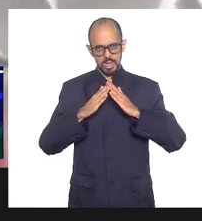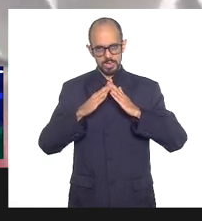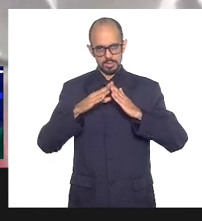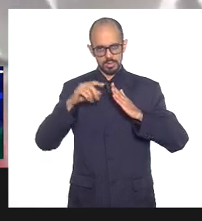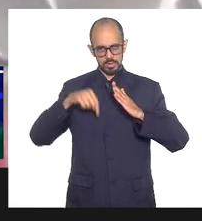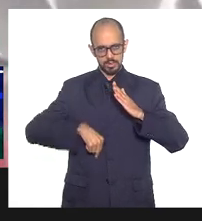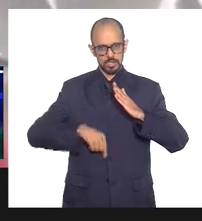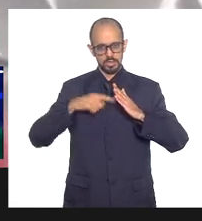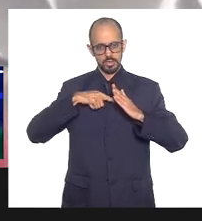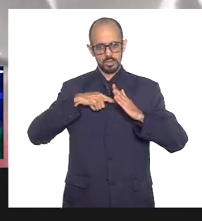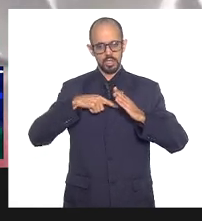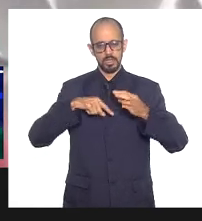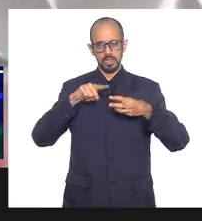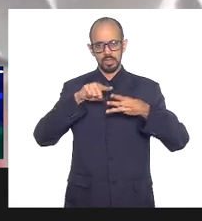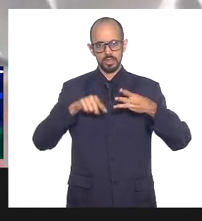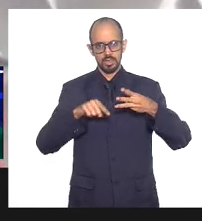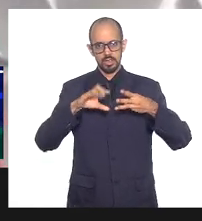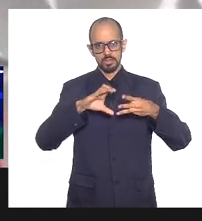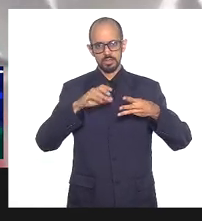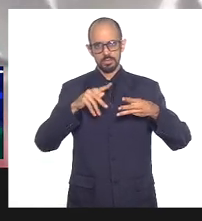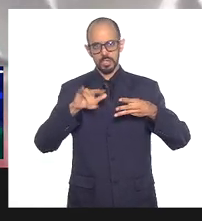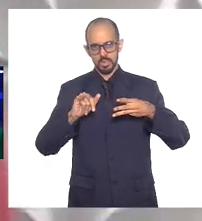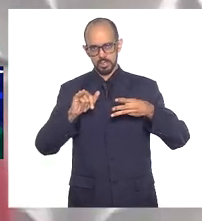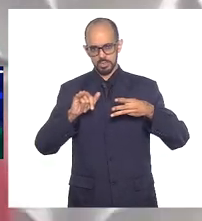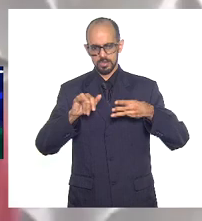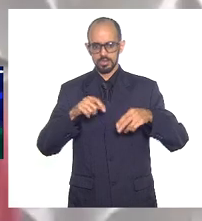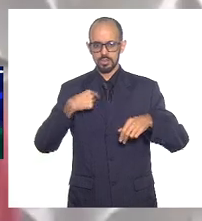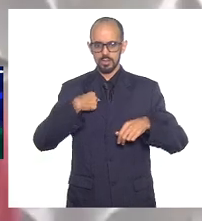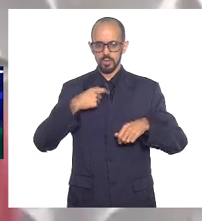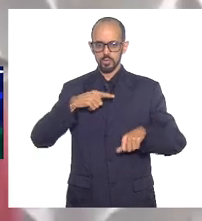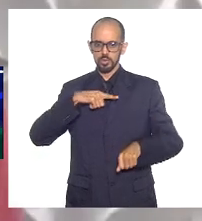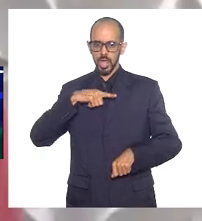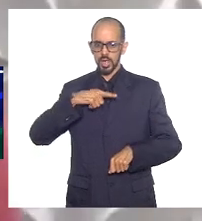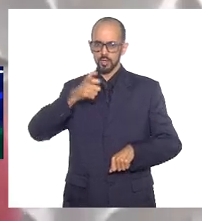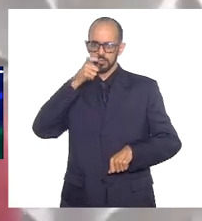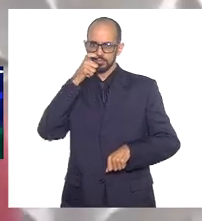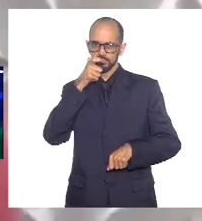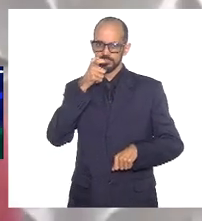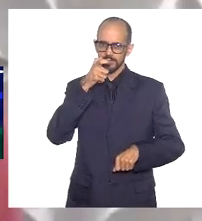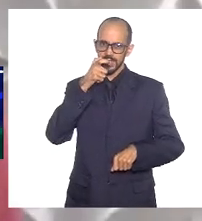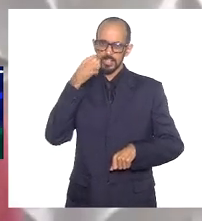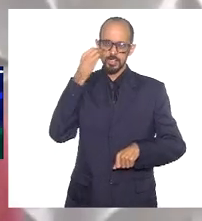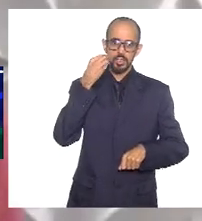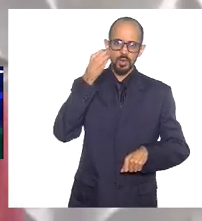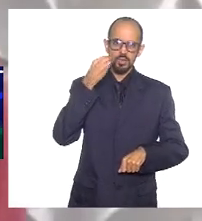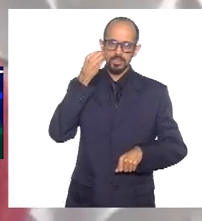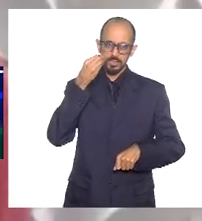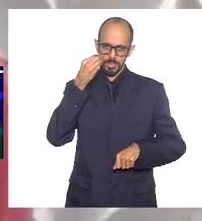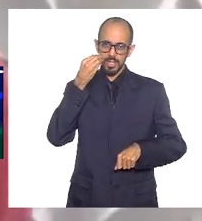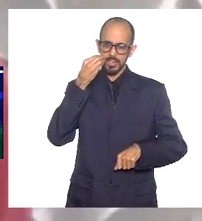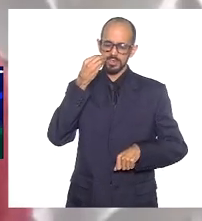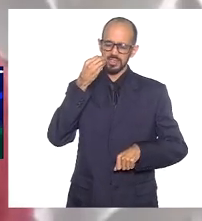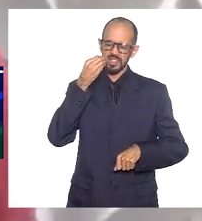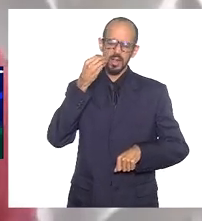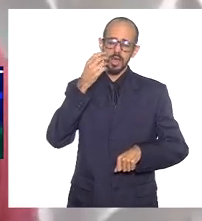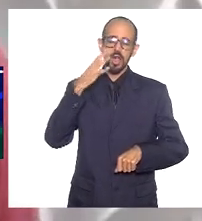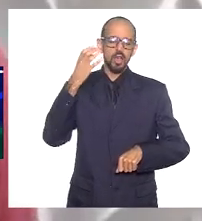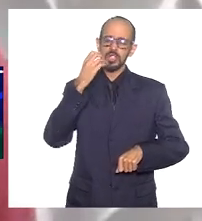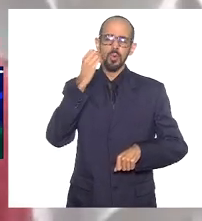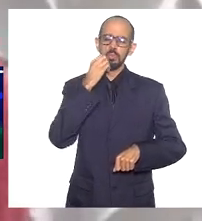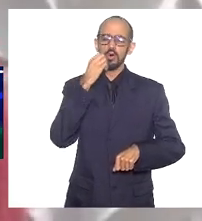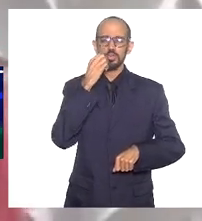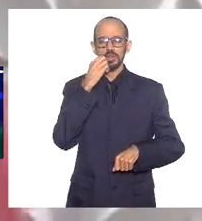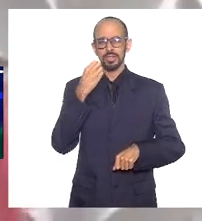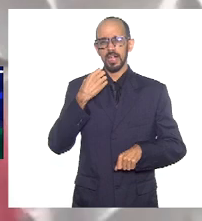três comissões parlamentares de inquérito que eu tenho a oportunidade de participar numa delas